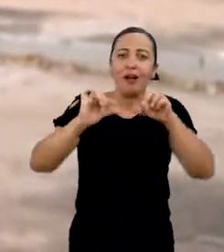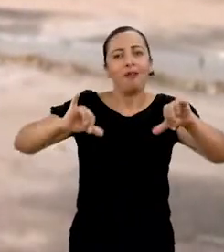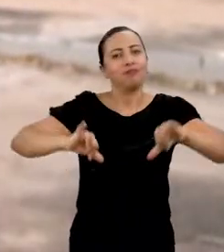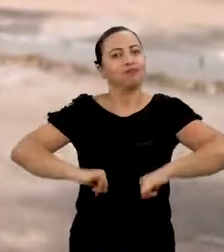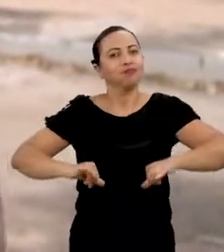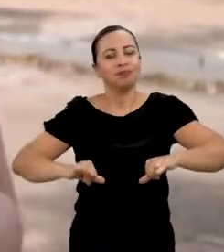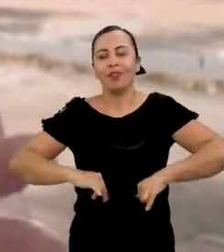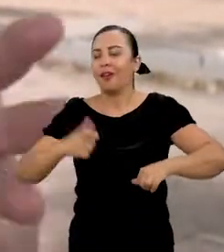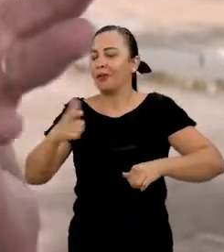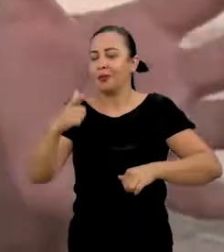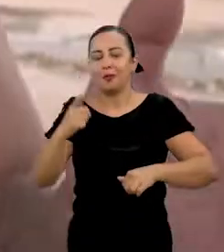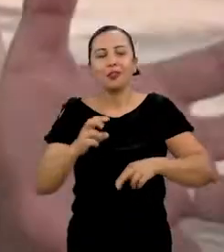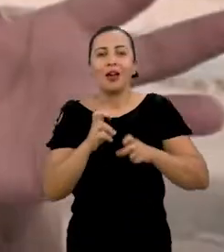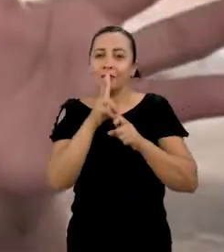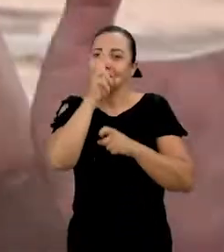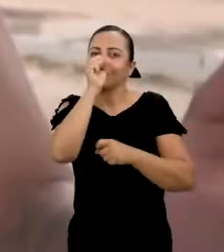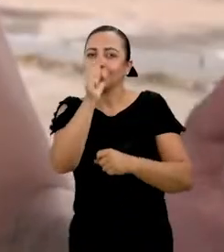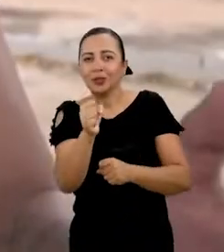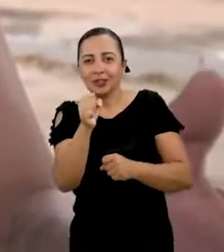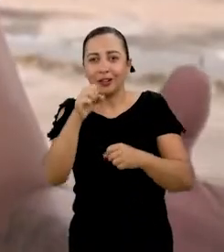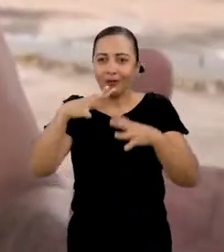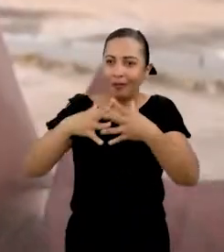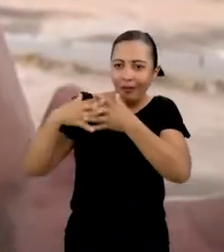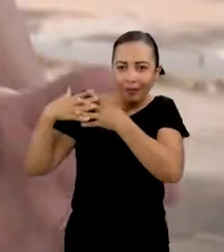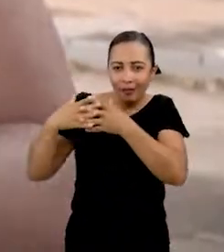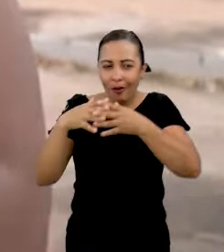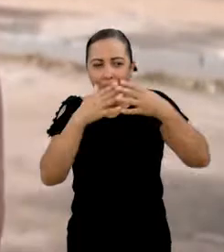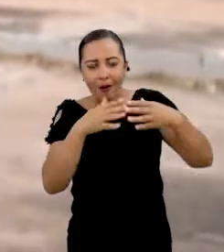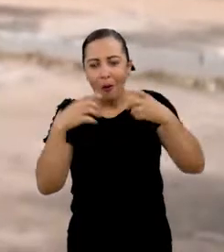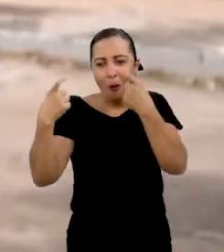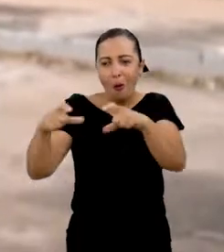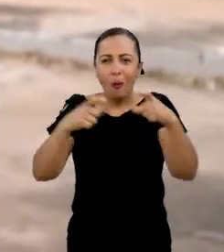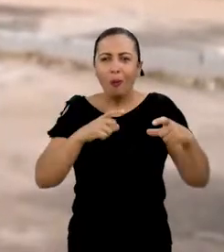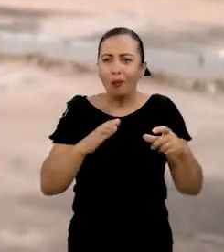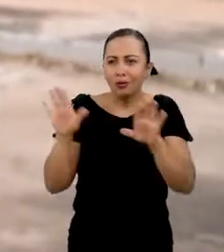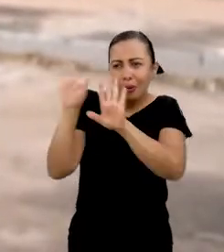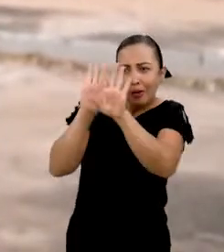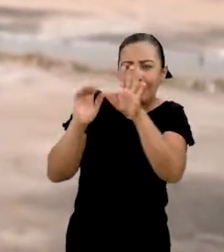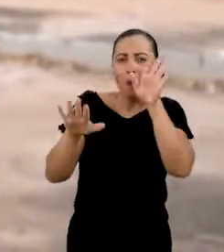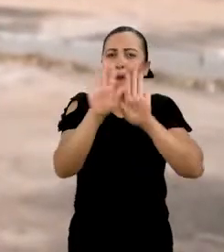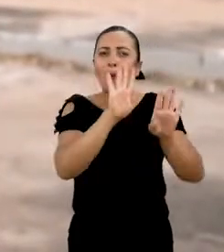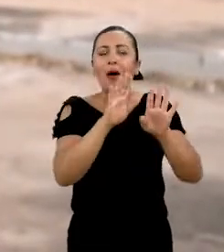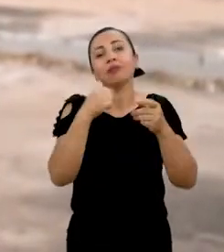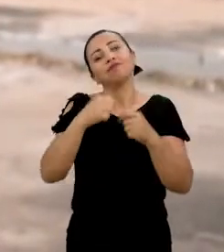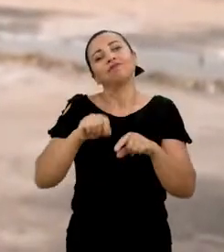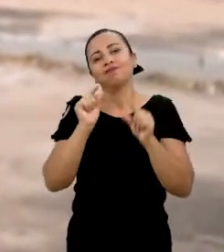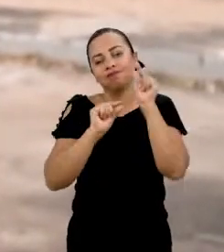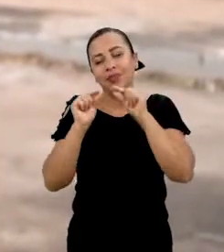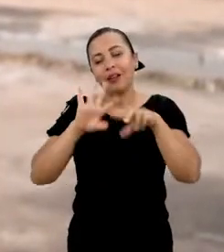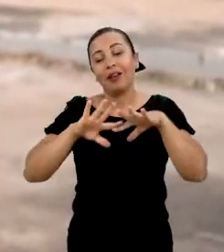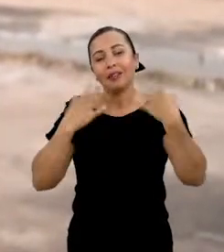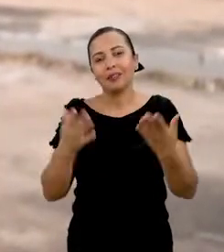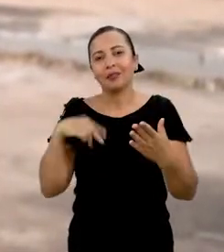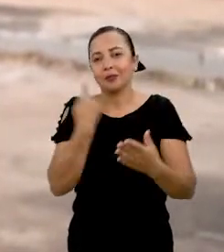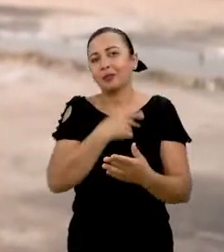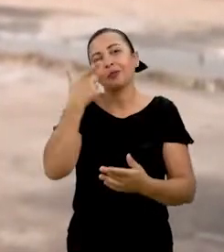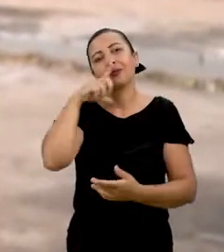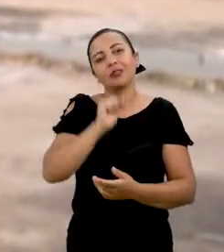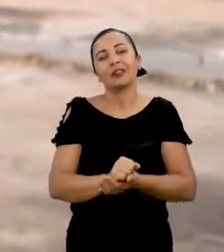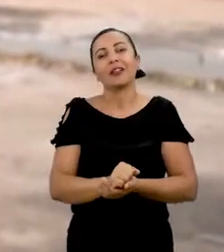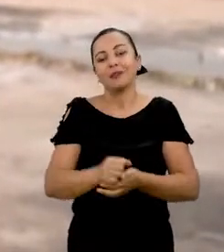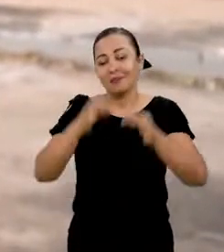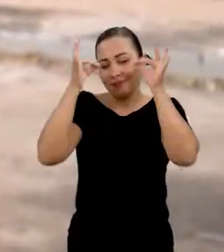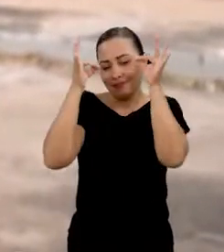caminhos diferentes, então ela fica meio que perdida sem saber por onde ela tem que se defender. E dessa forma a gente consegue uma